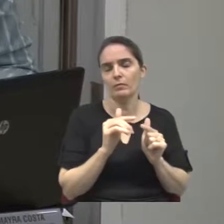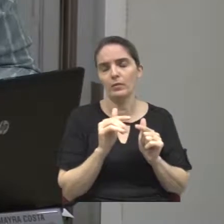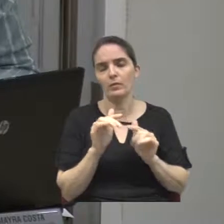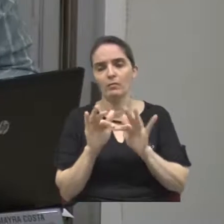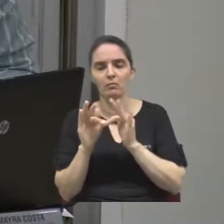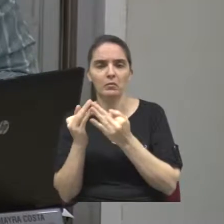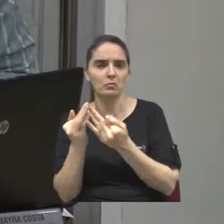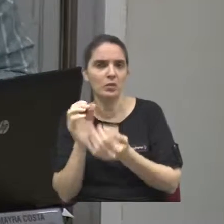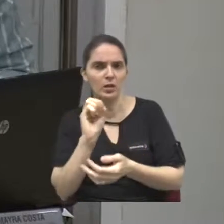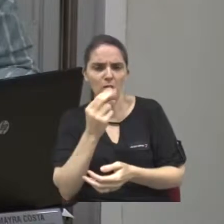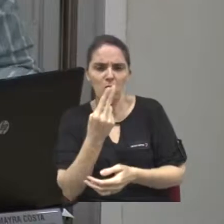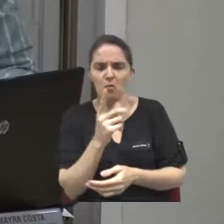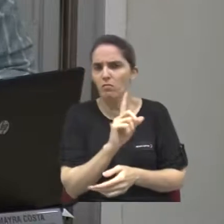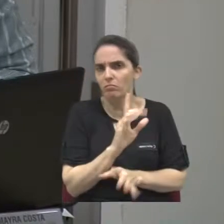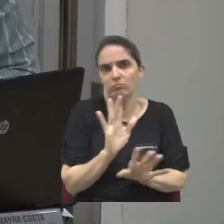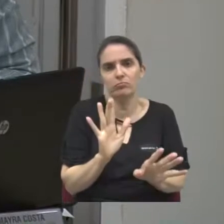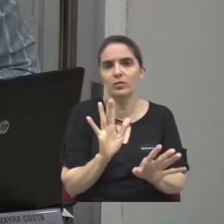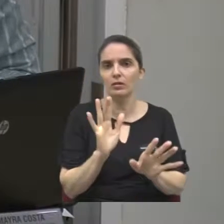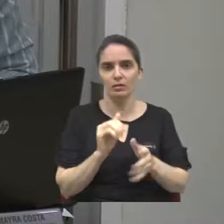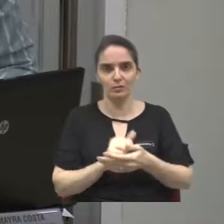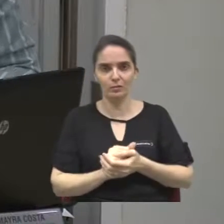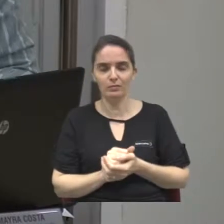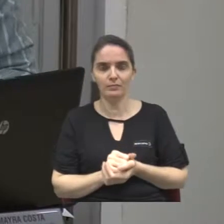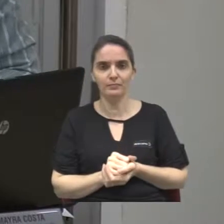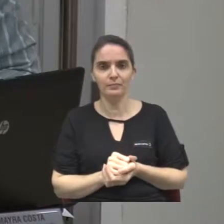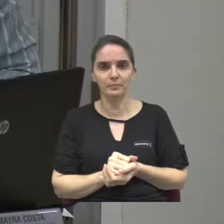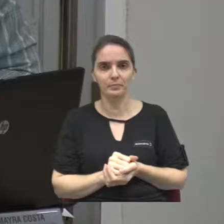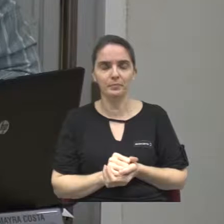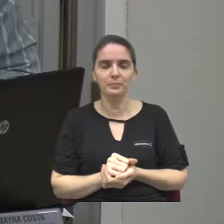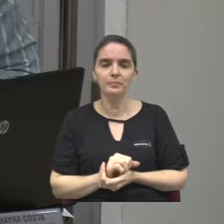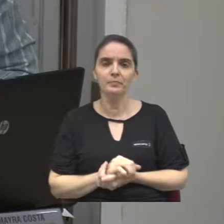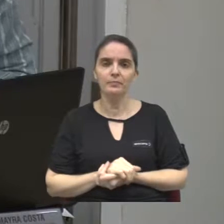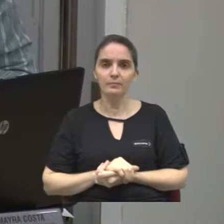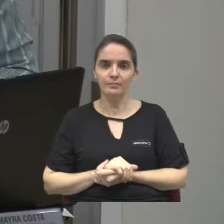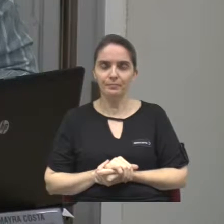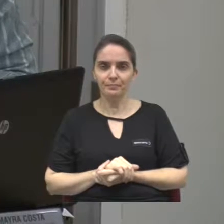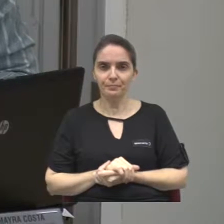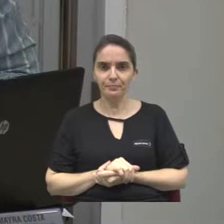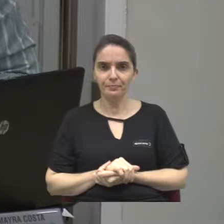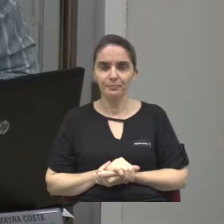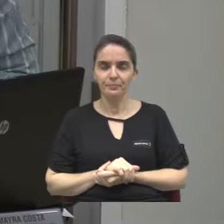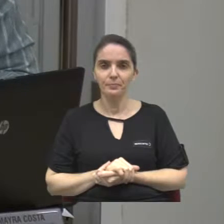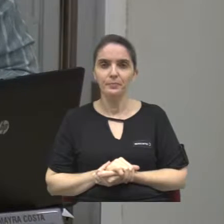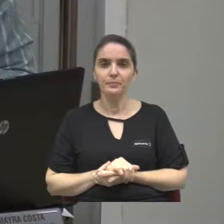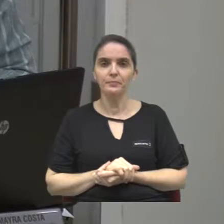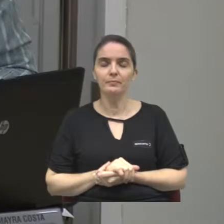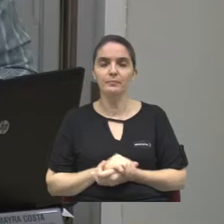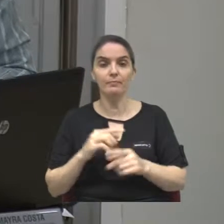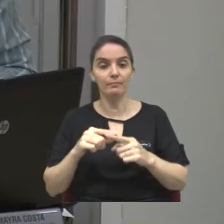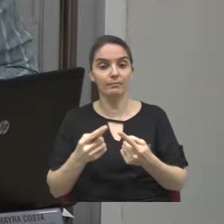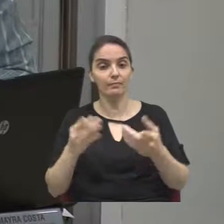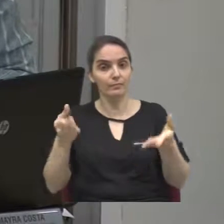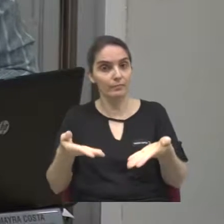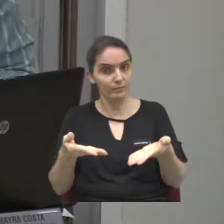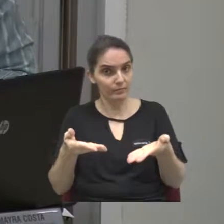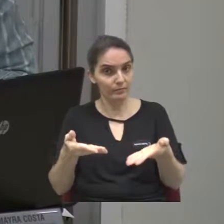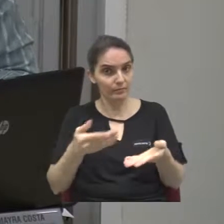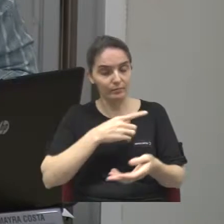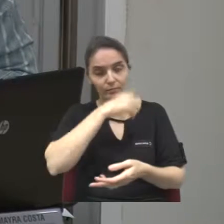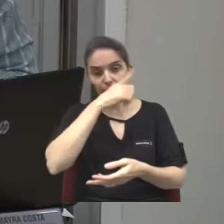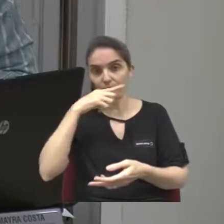o problema seja pessoal, ou dentro da sua casa, ou dentro da sua família. Mas hoje eu falo que é um problema, é uma questão